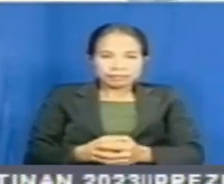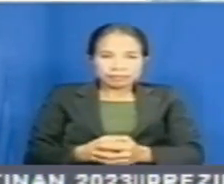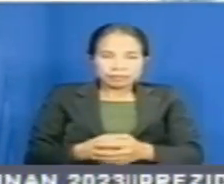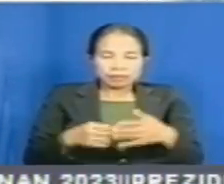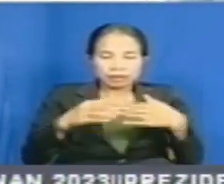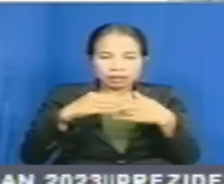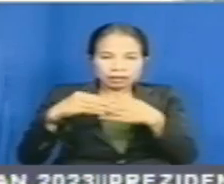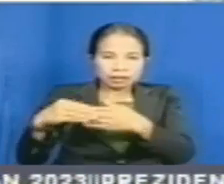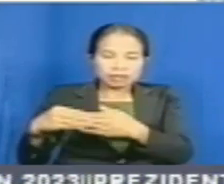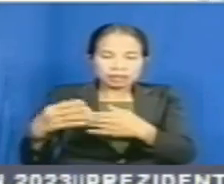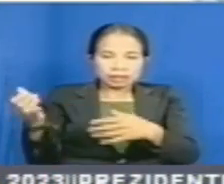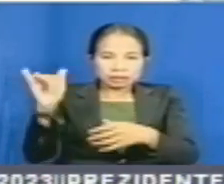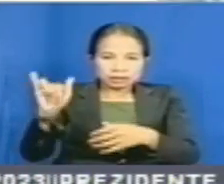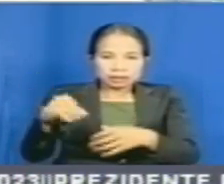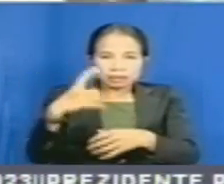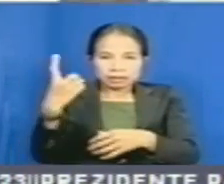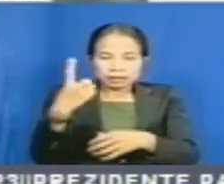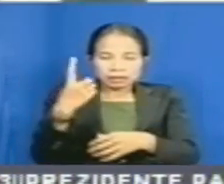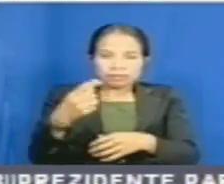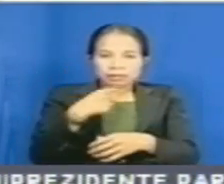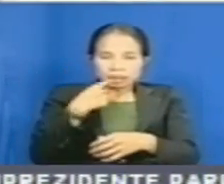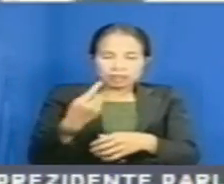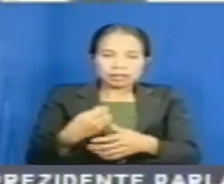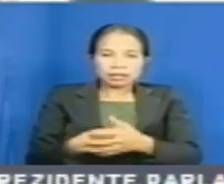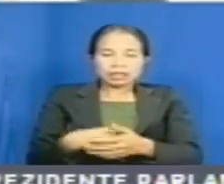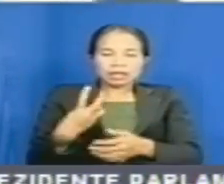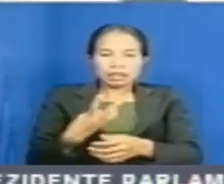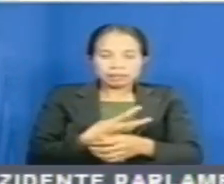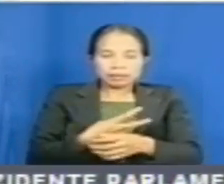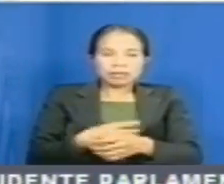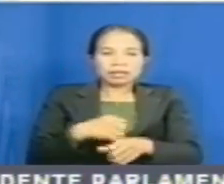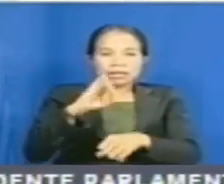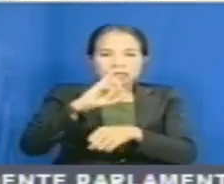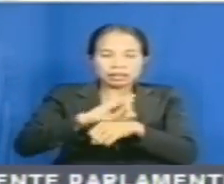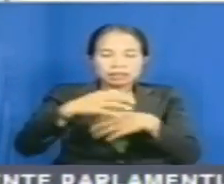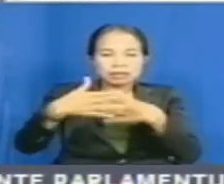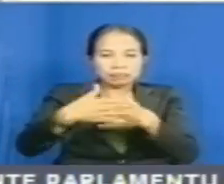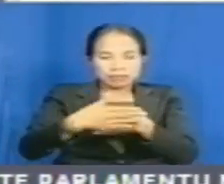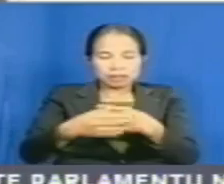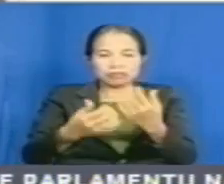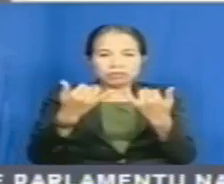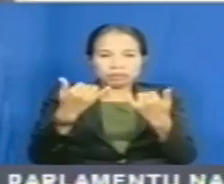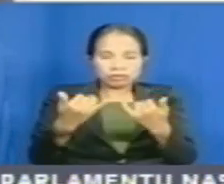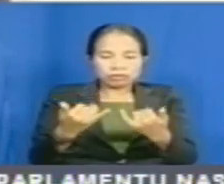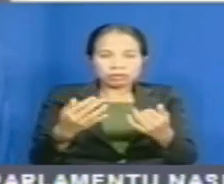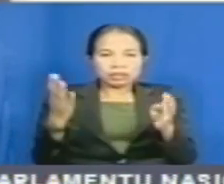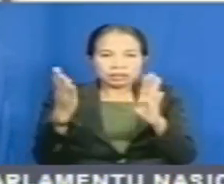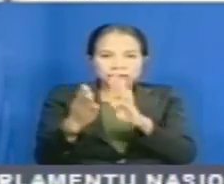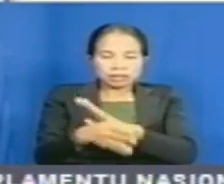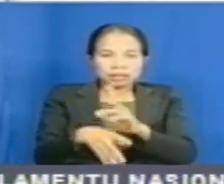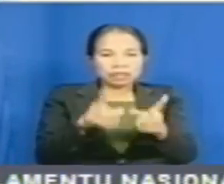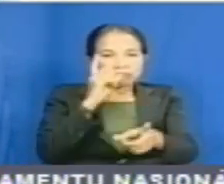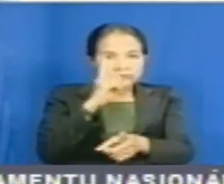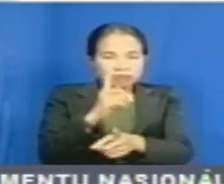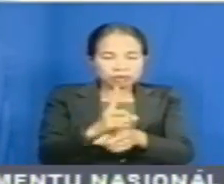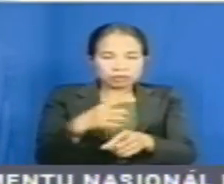autoridade sila sempre né a minha capela bíblica bíblica e hoje sai realidade ida